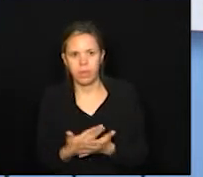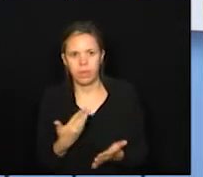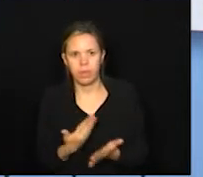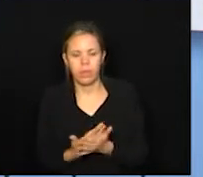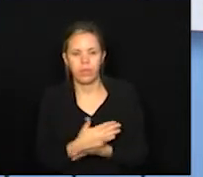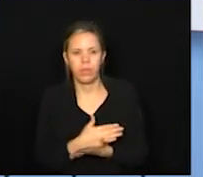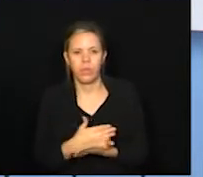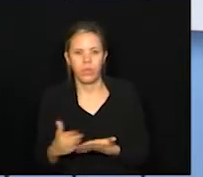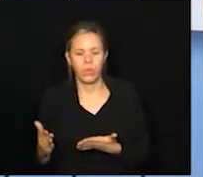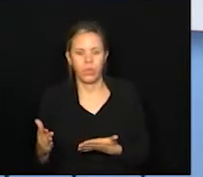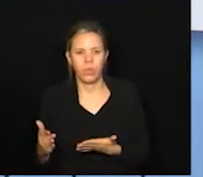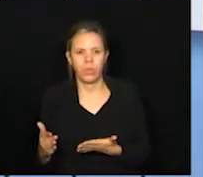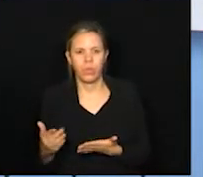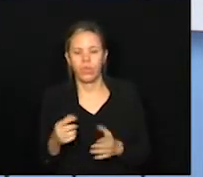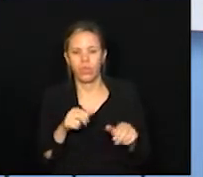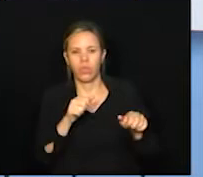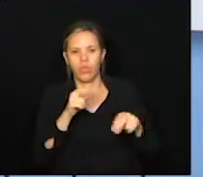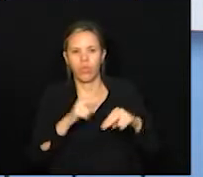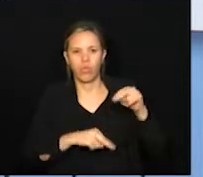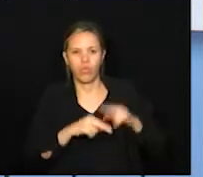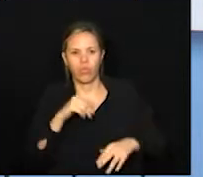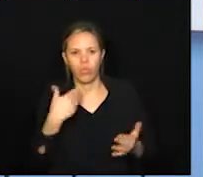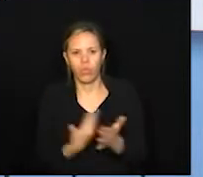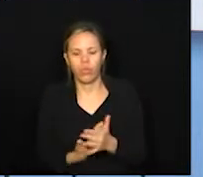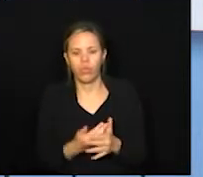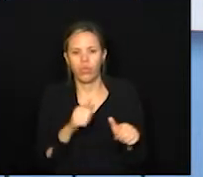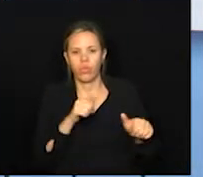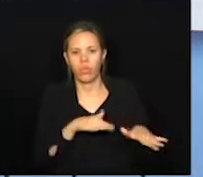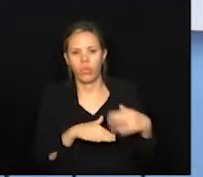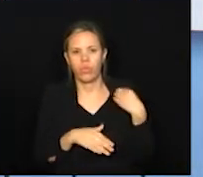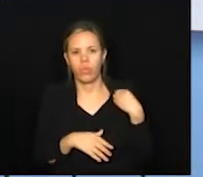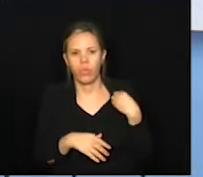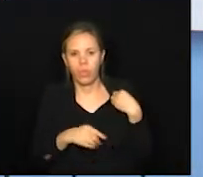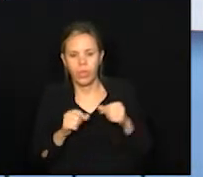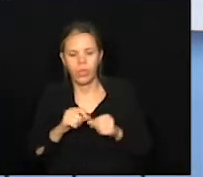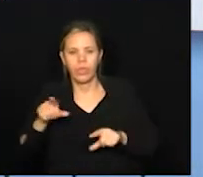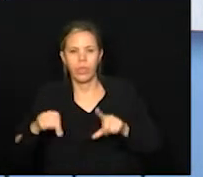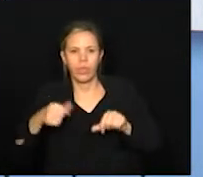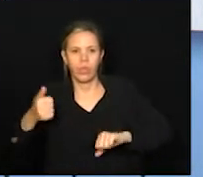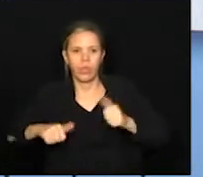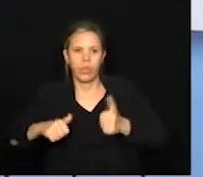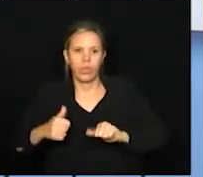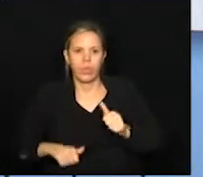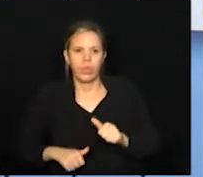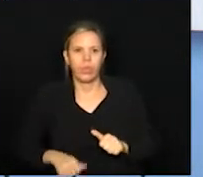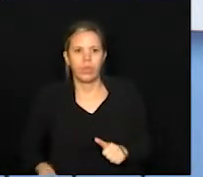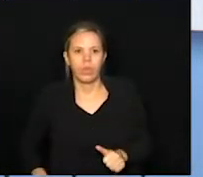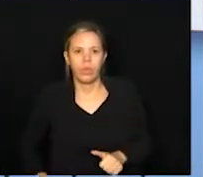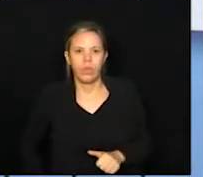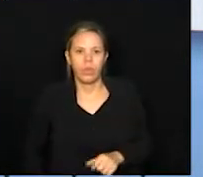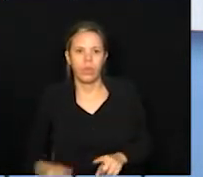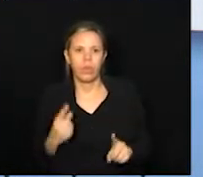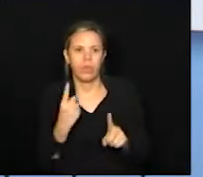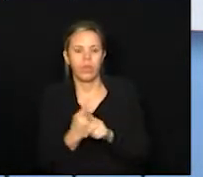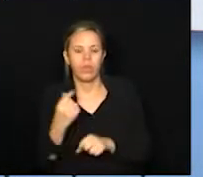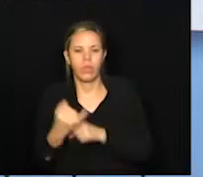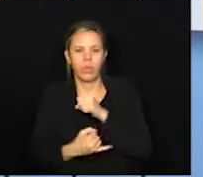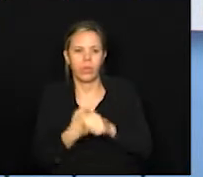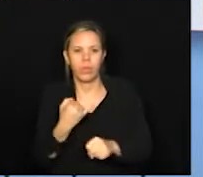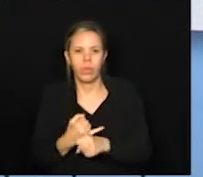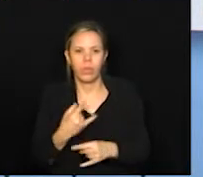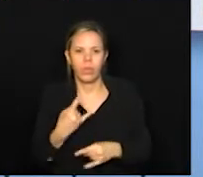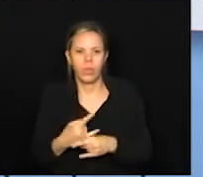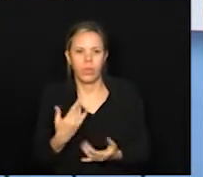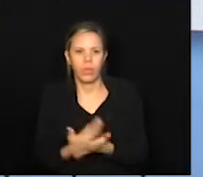vão começar de junho a setembro, eles vão passar por um processo seletivo e serão encontros online,